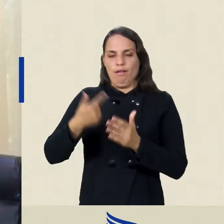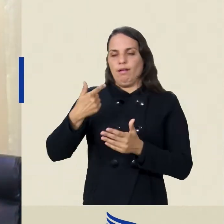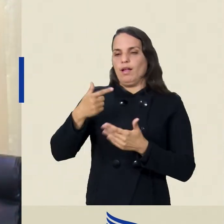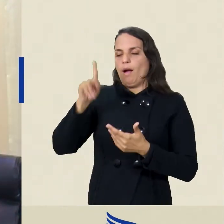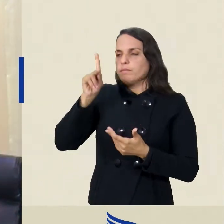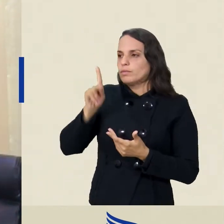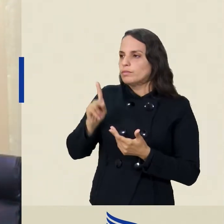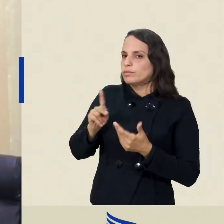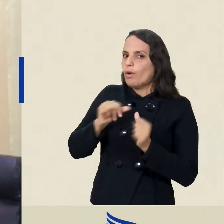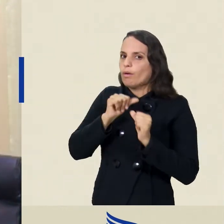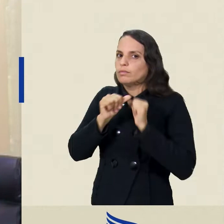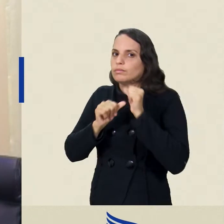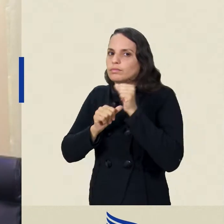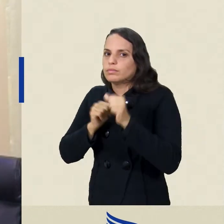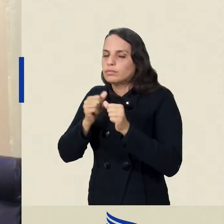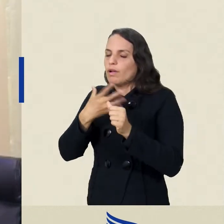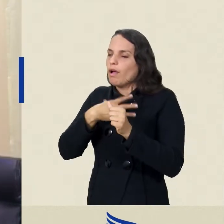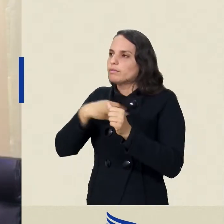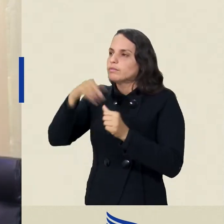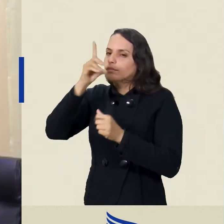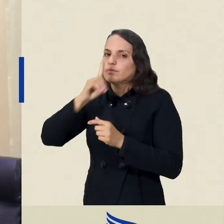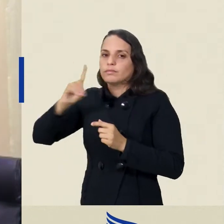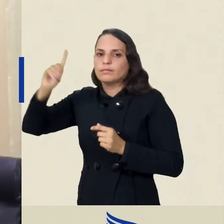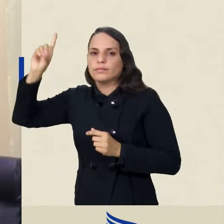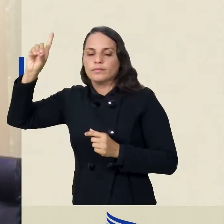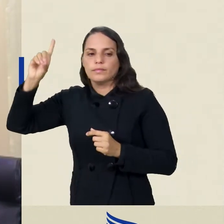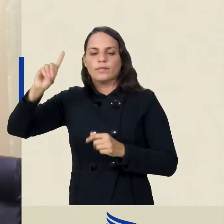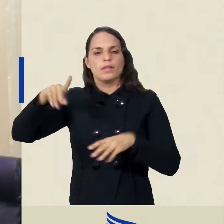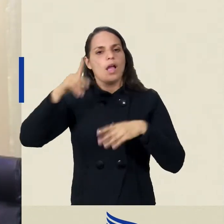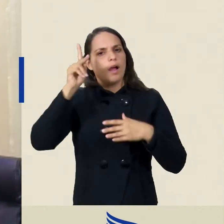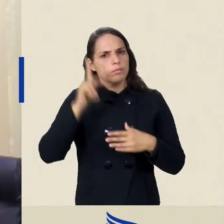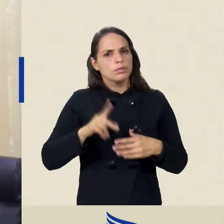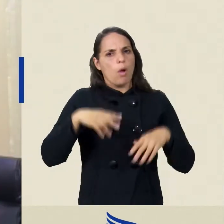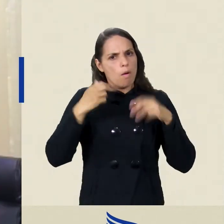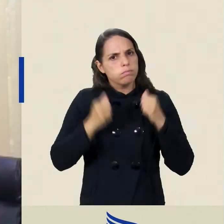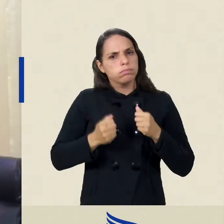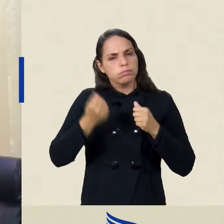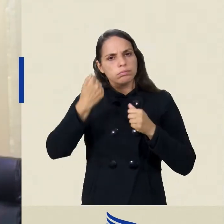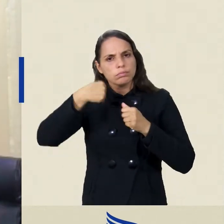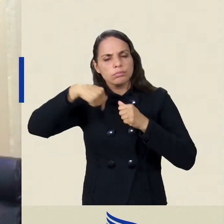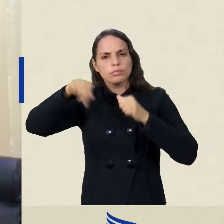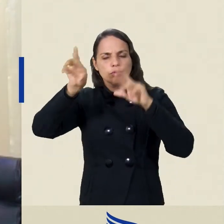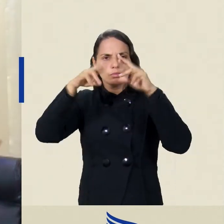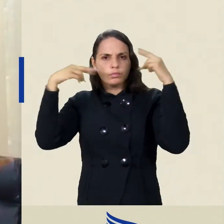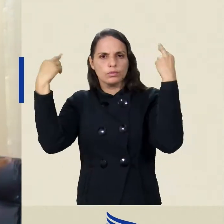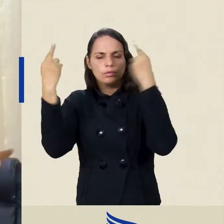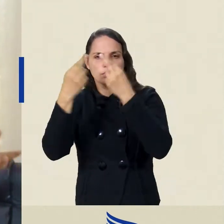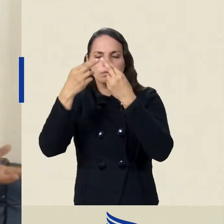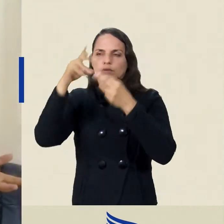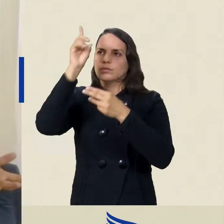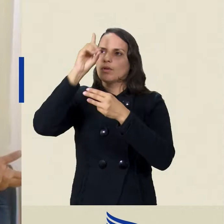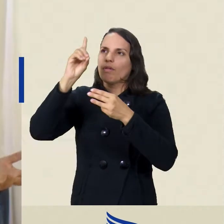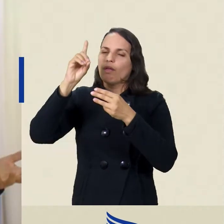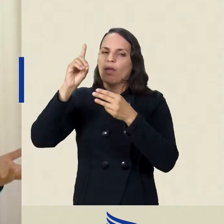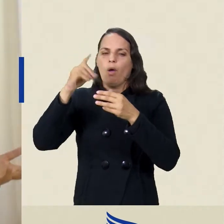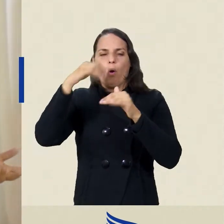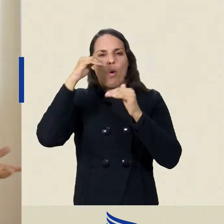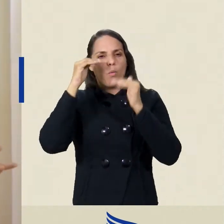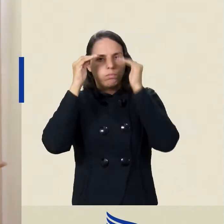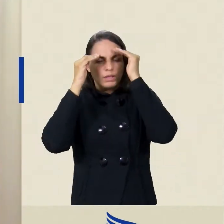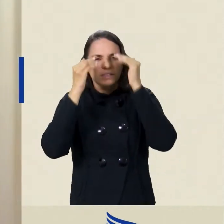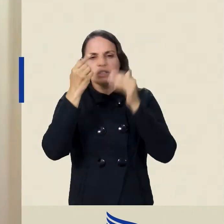8, verso 14. Pode alguém entrar no reino de Deus cumprindo apenas uma destas